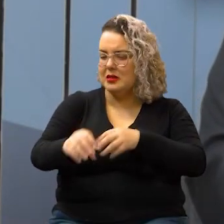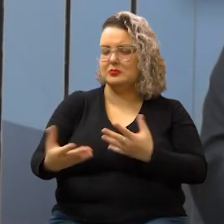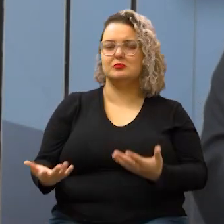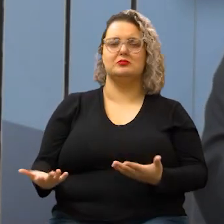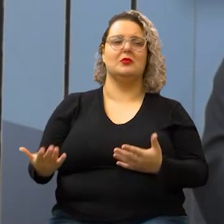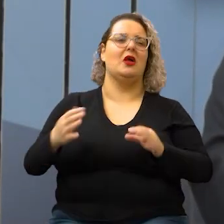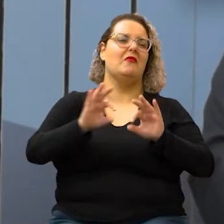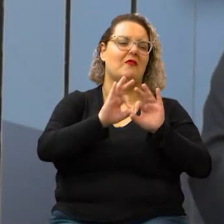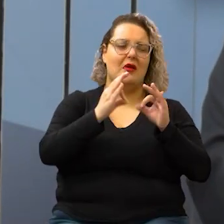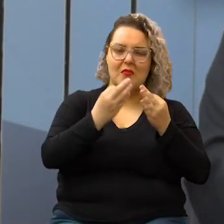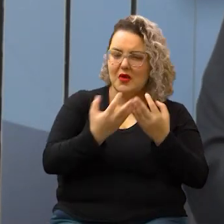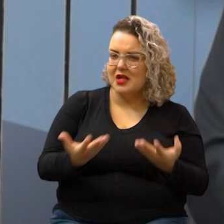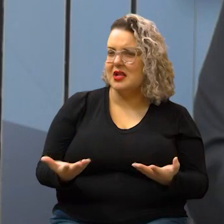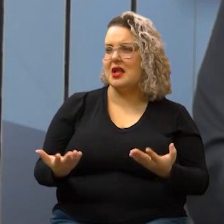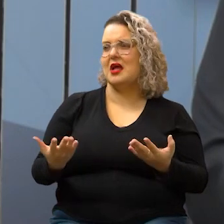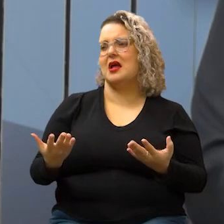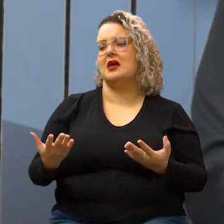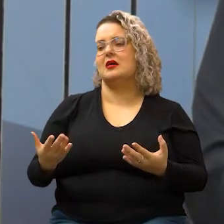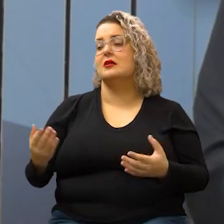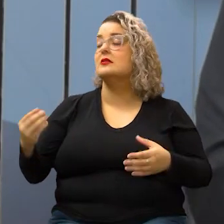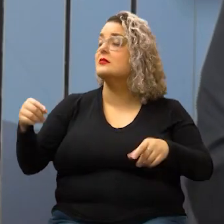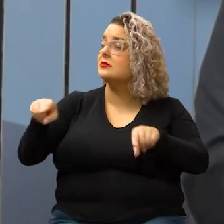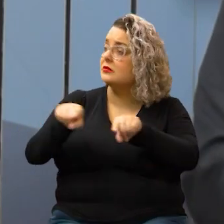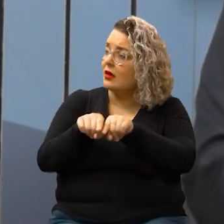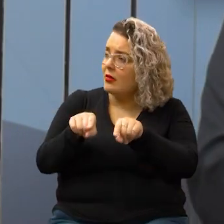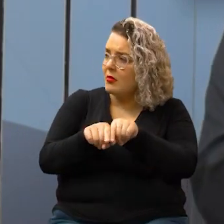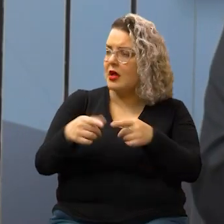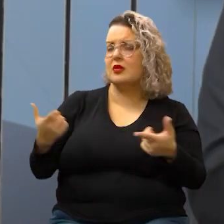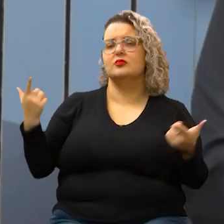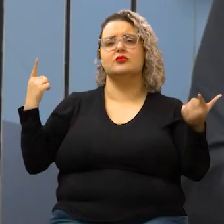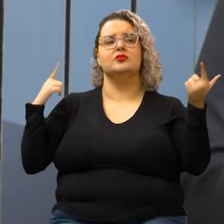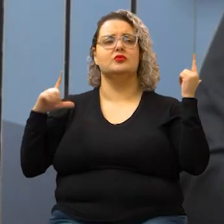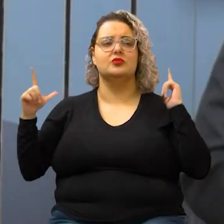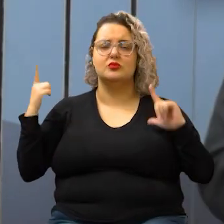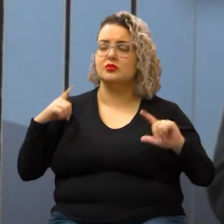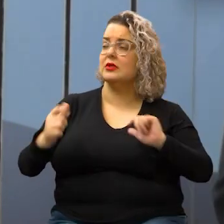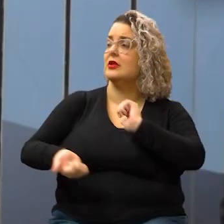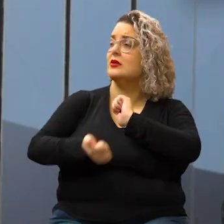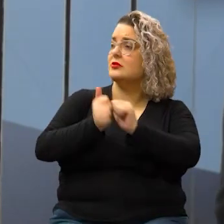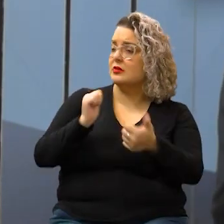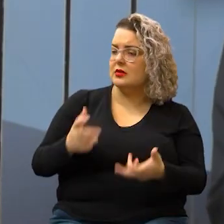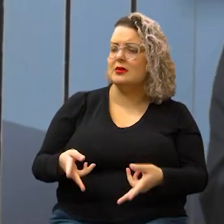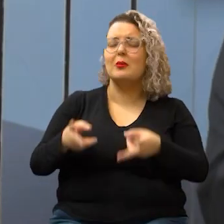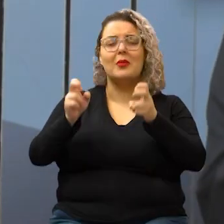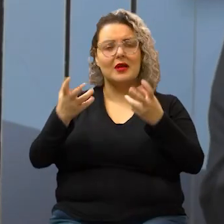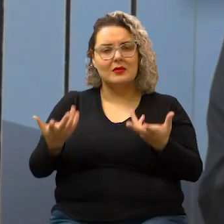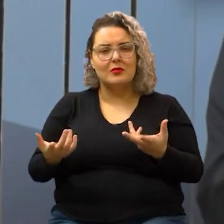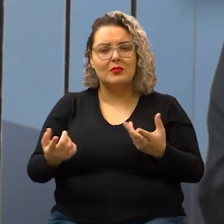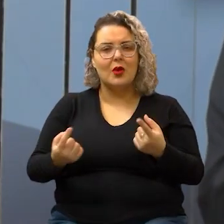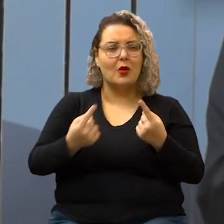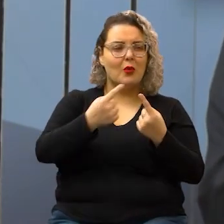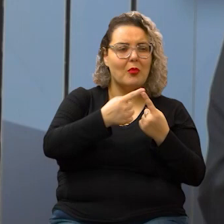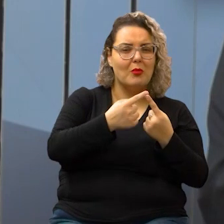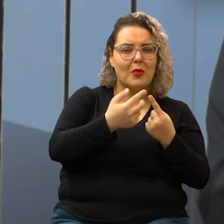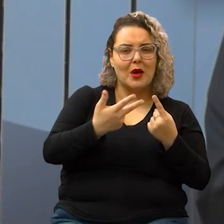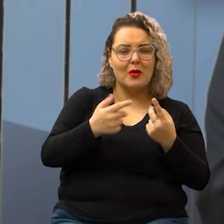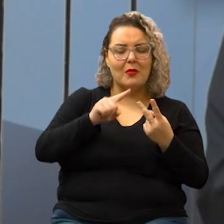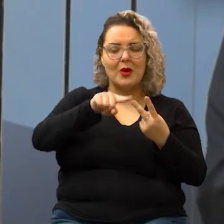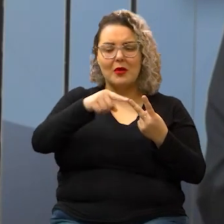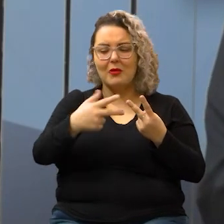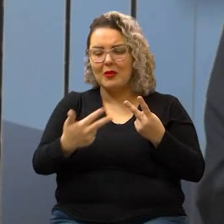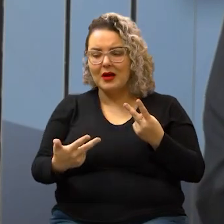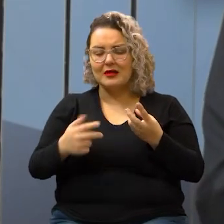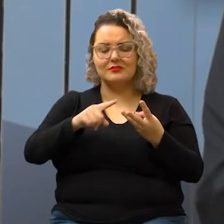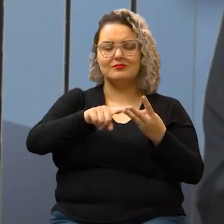questão familiar, e aí entra, né, a questão do lazer, do esporte. Então, percebam, uma coisa vai puxando a